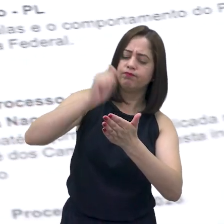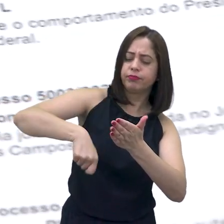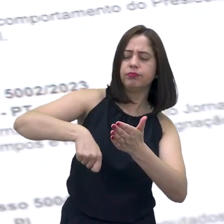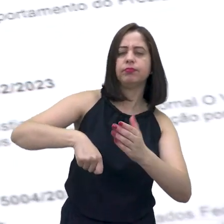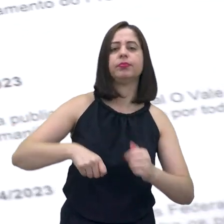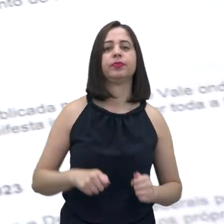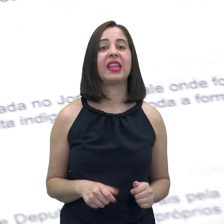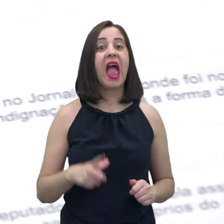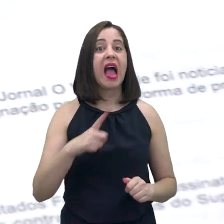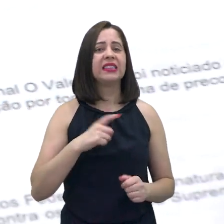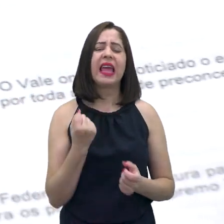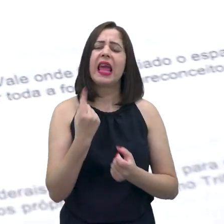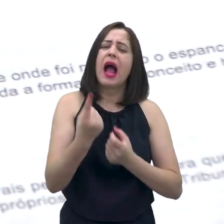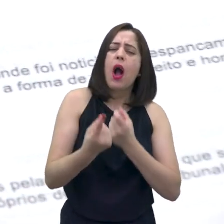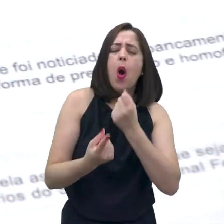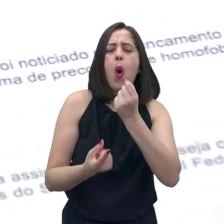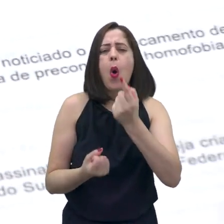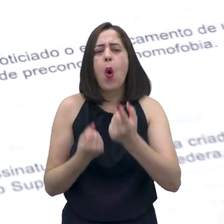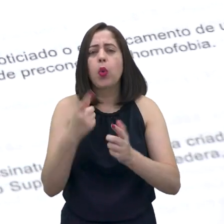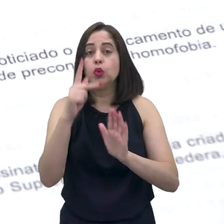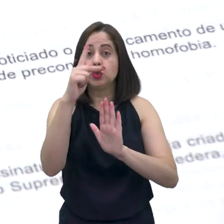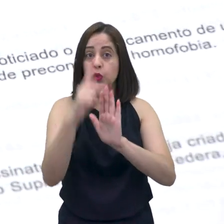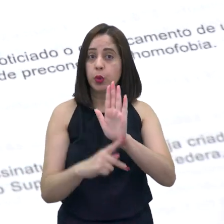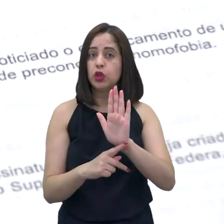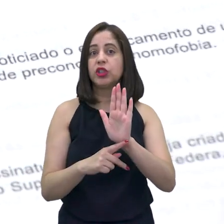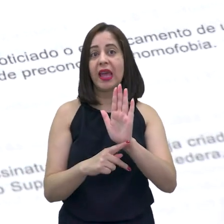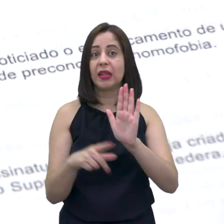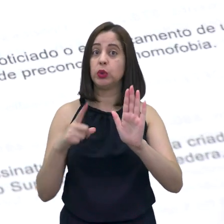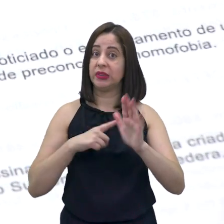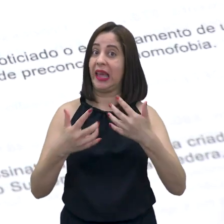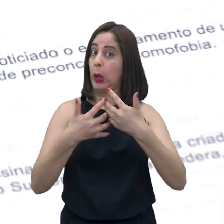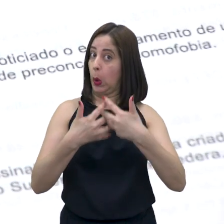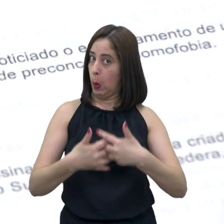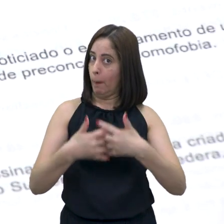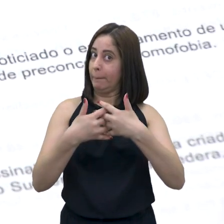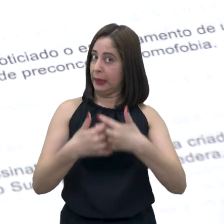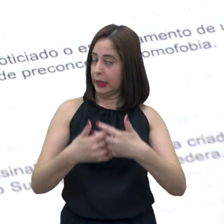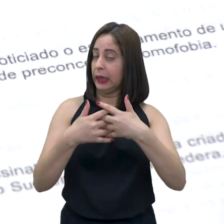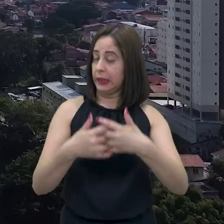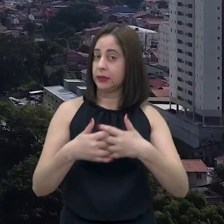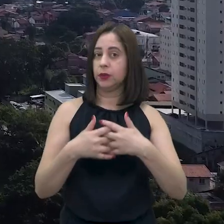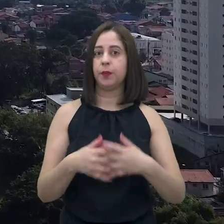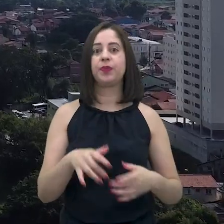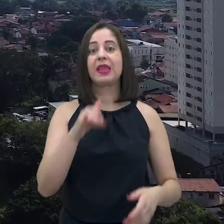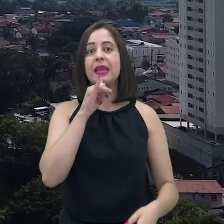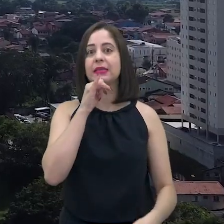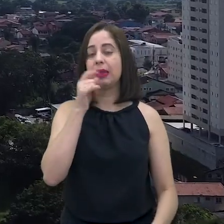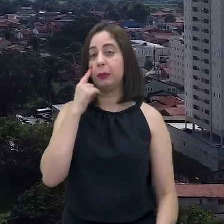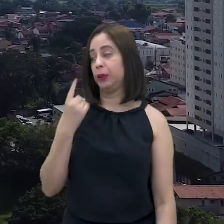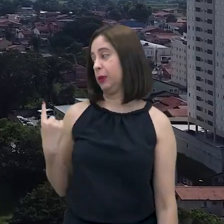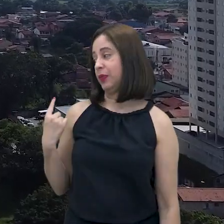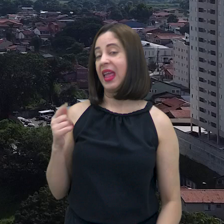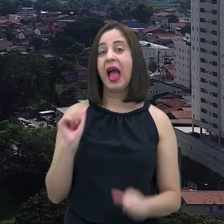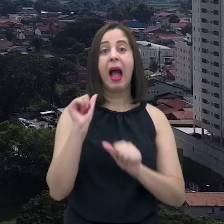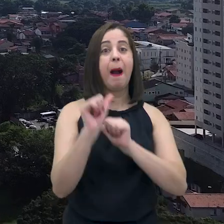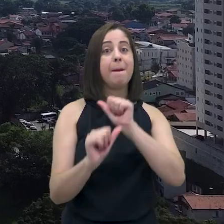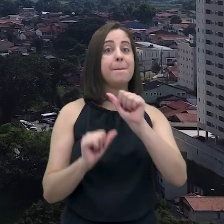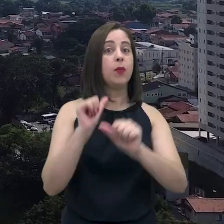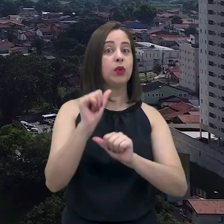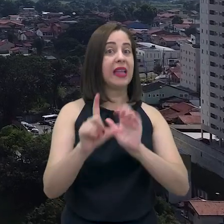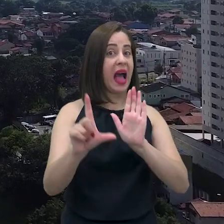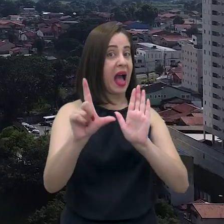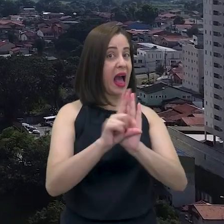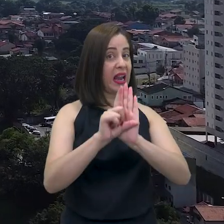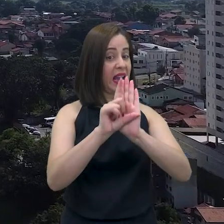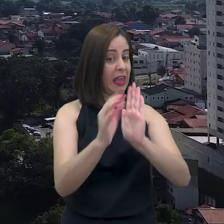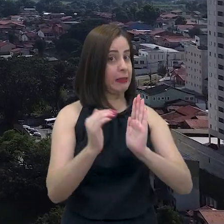também alguns projetos mais complexos, que seguem ritos mais rigorosos, como os que mudam a Constituição